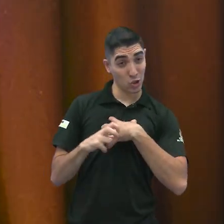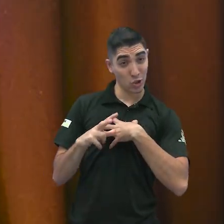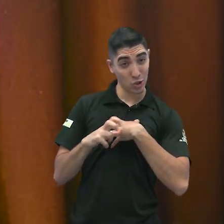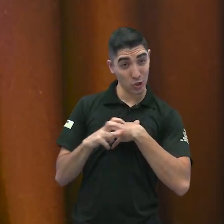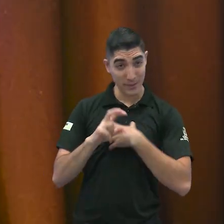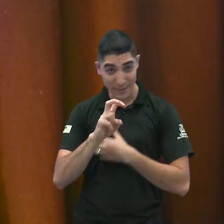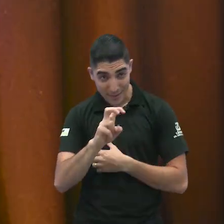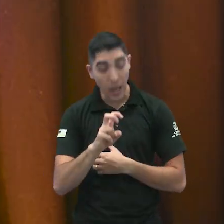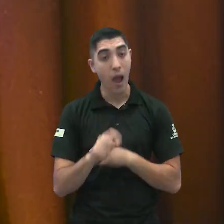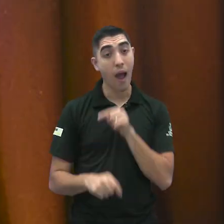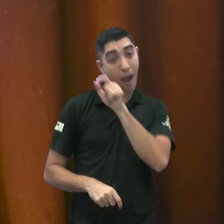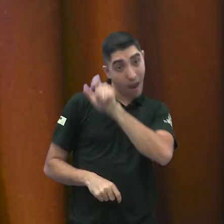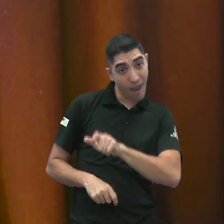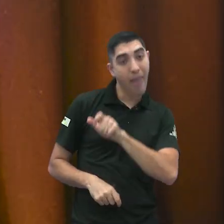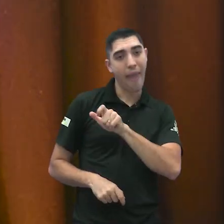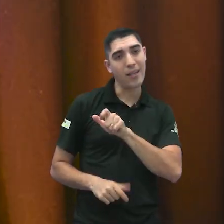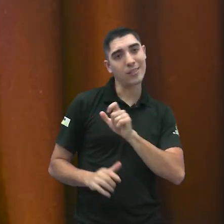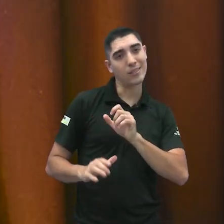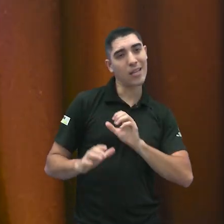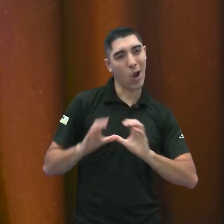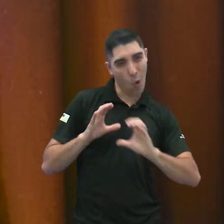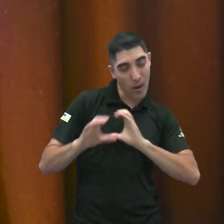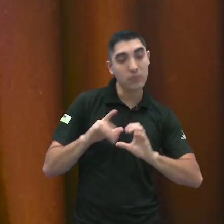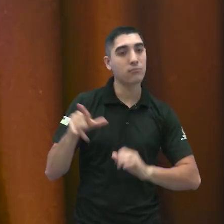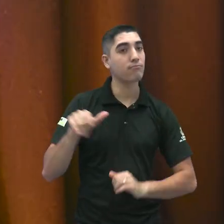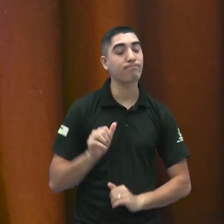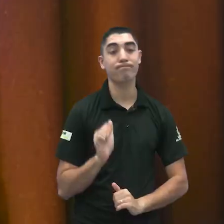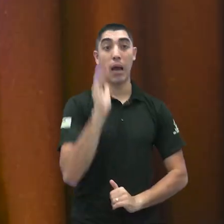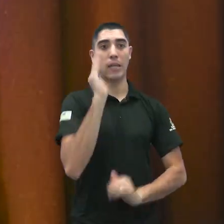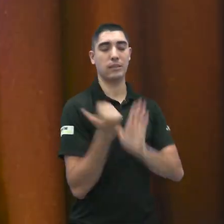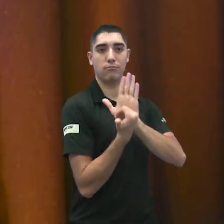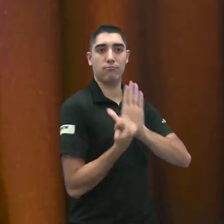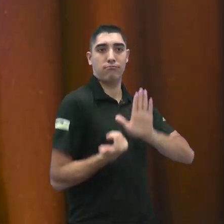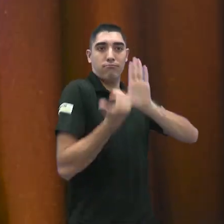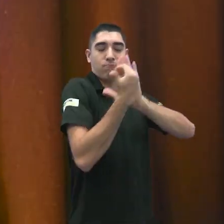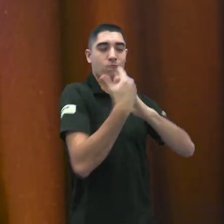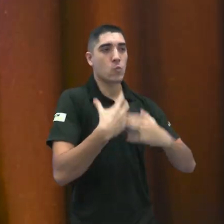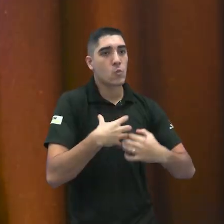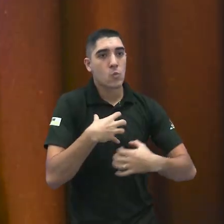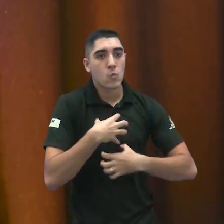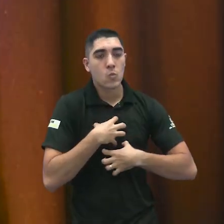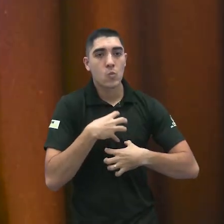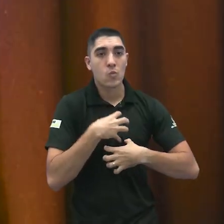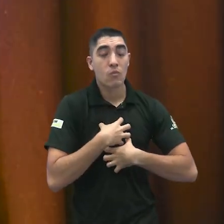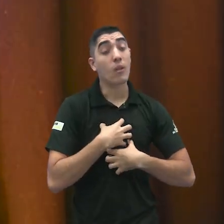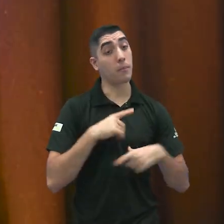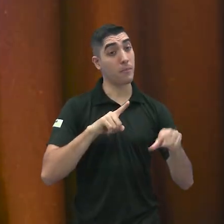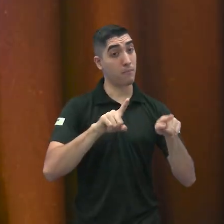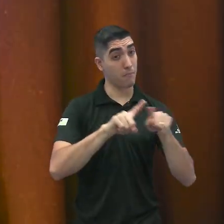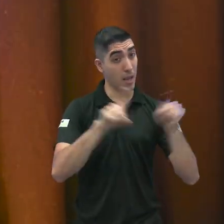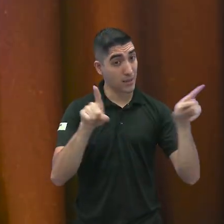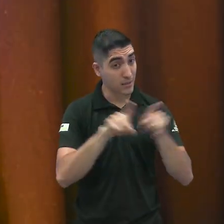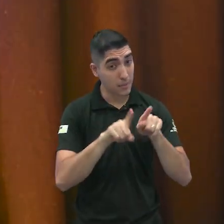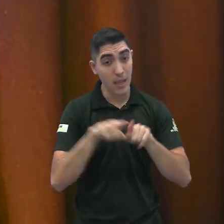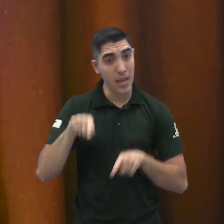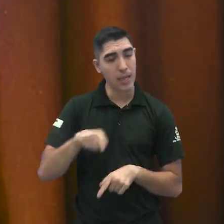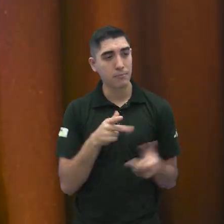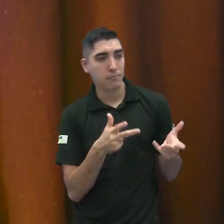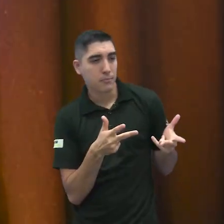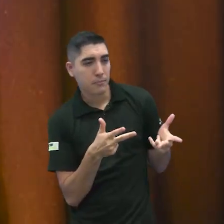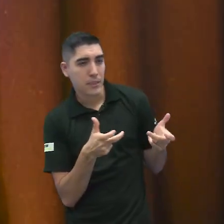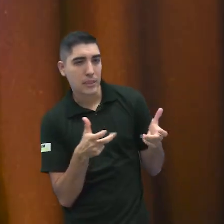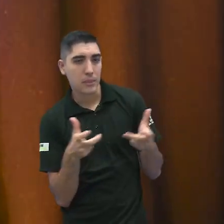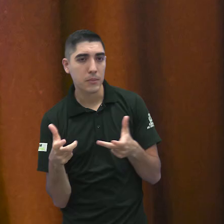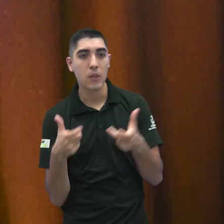sentidos, esse traço vai sentir com muito mais intensidade. E ele vai ser capaz de fazer aquilo que foi a origem da dor dele, por exemplo, de perceber